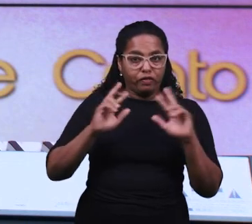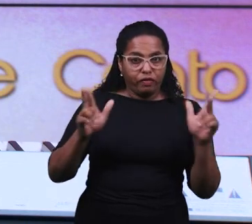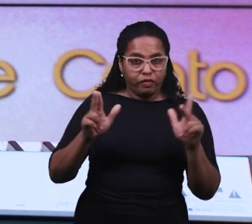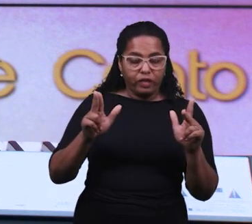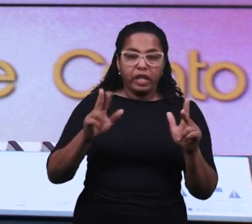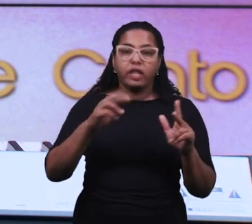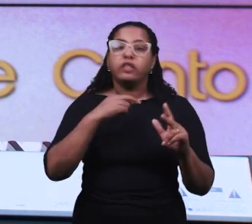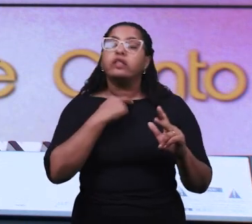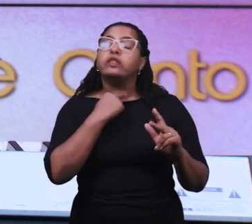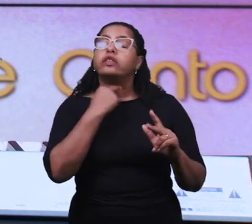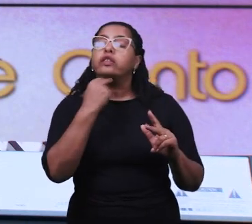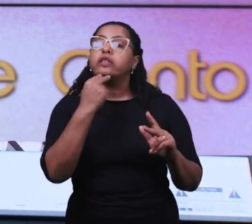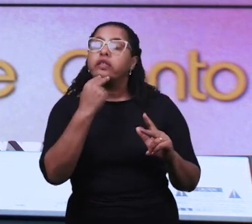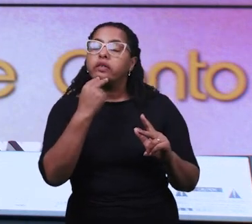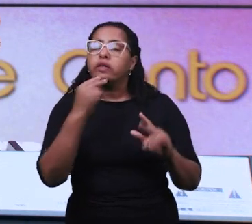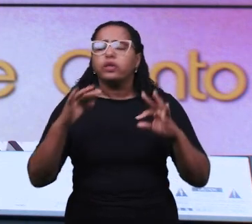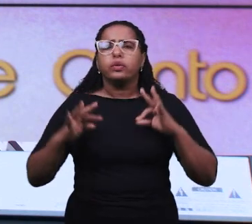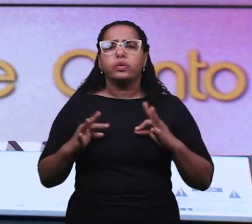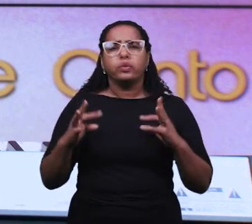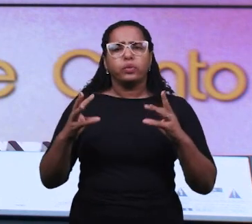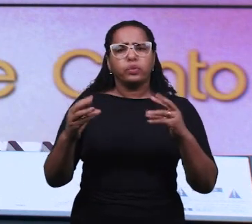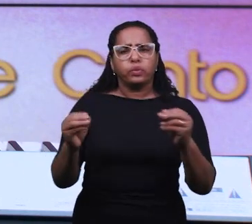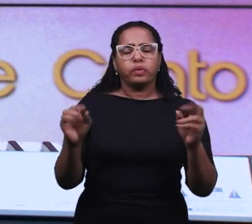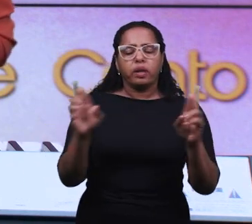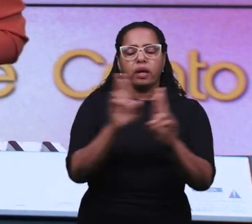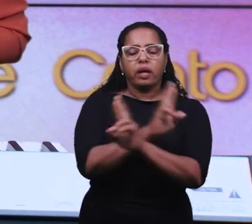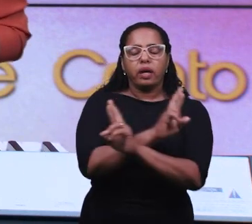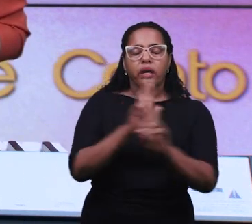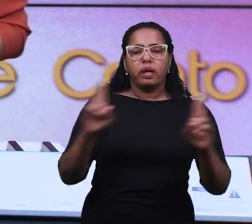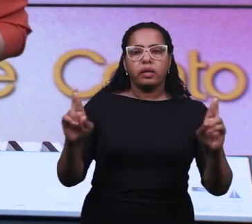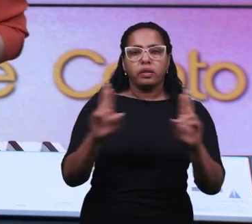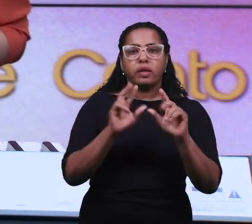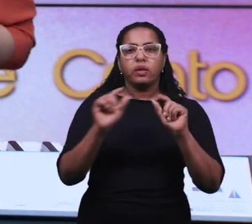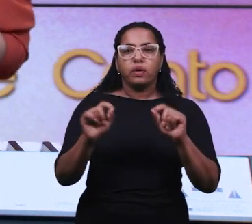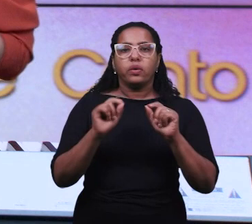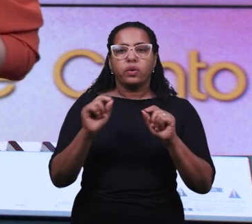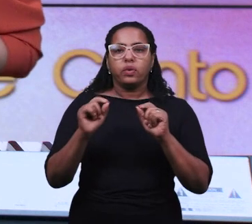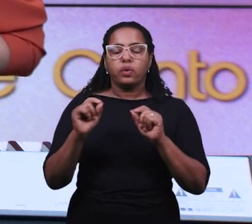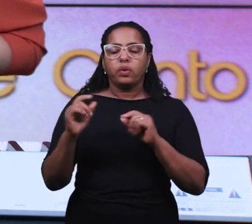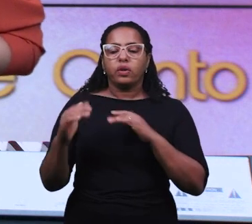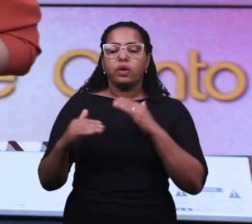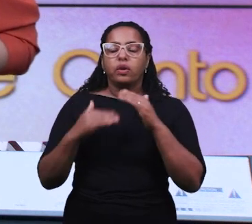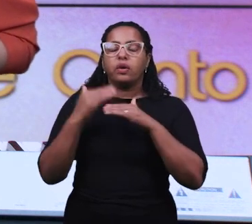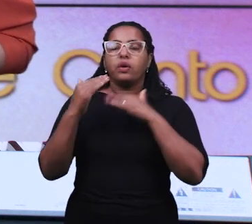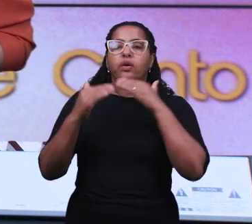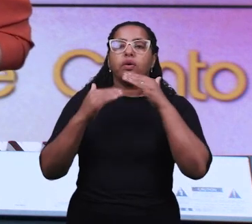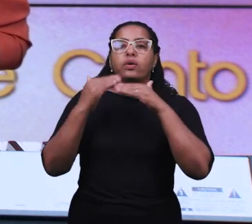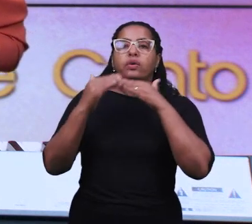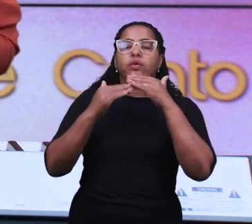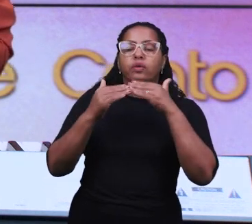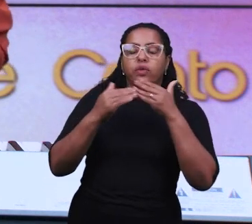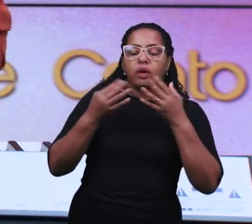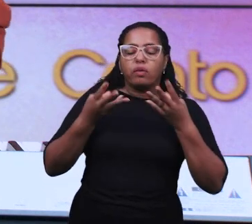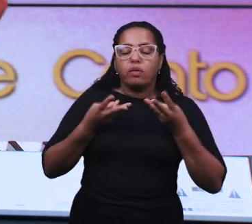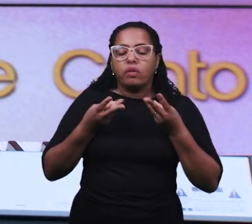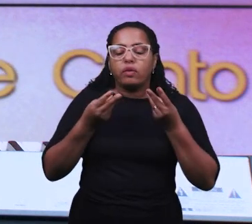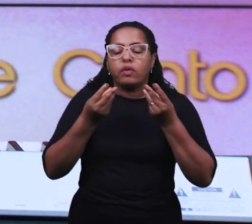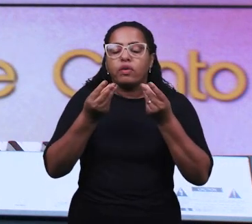diferentes no trato vocal, e tudo isso vai estar relacionado à produção de ressonância,